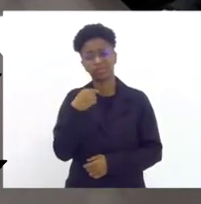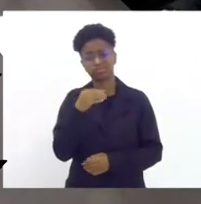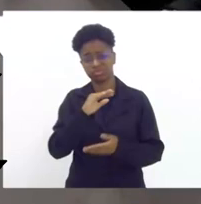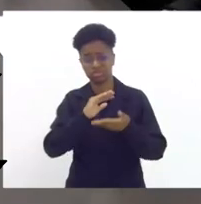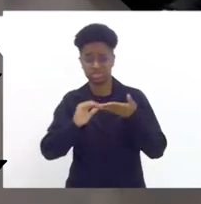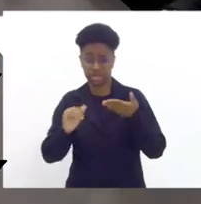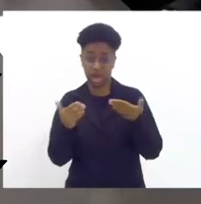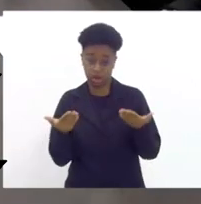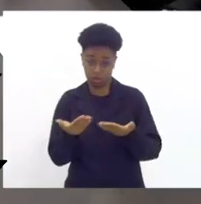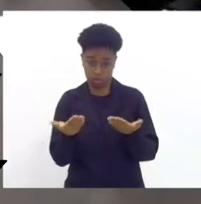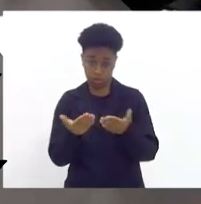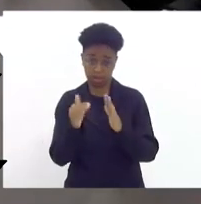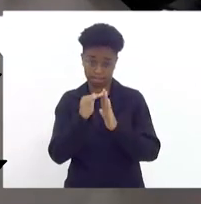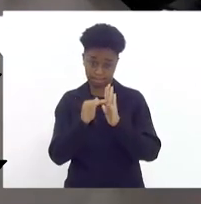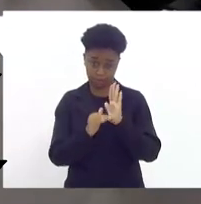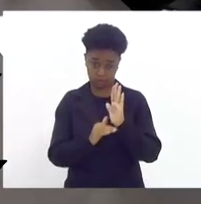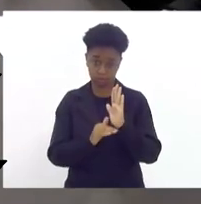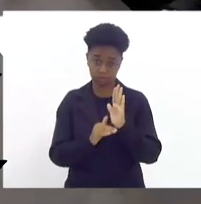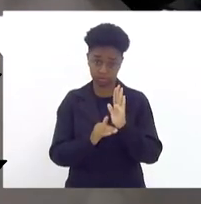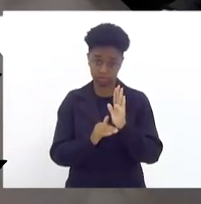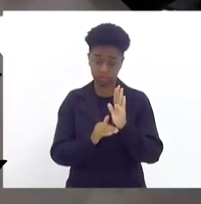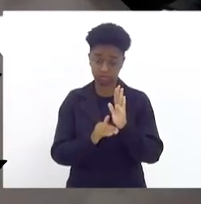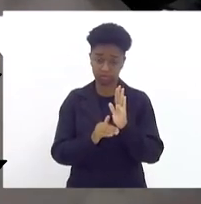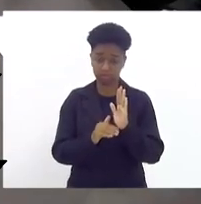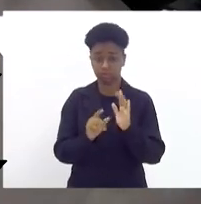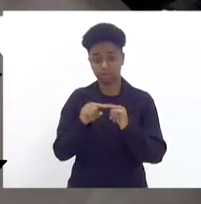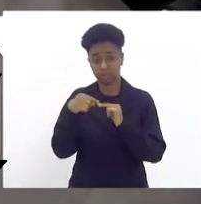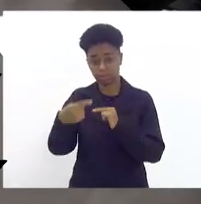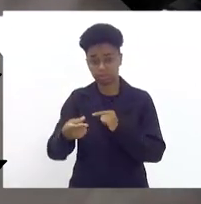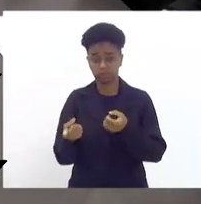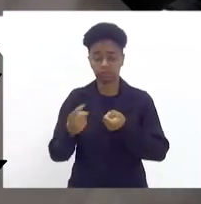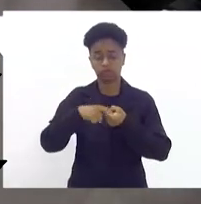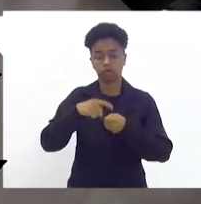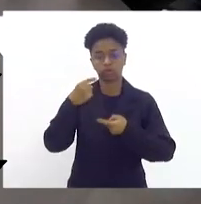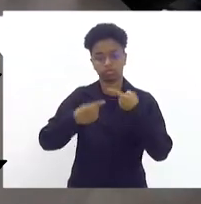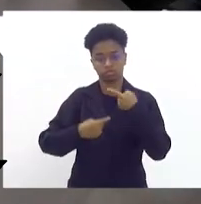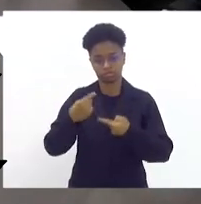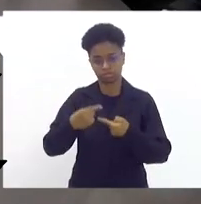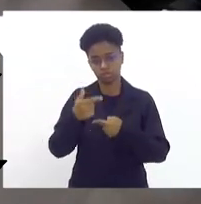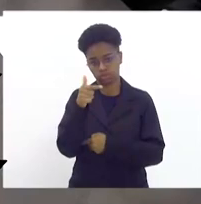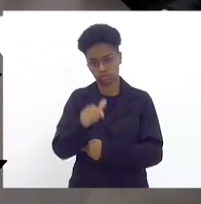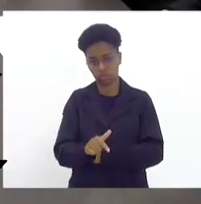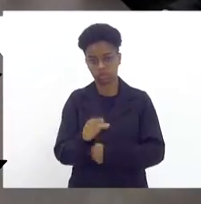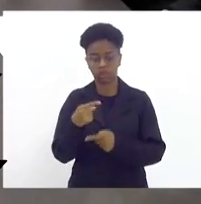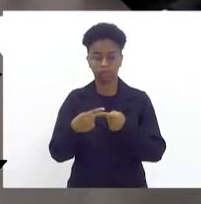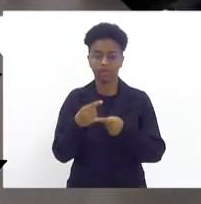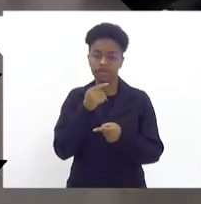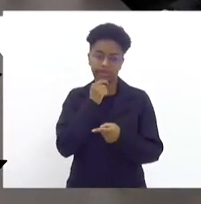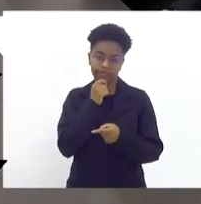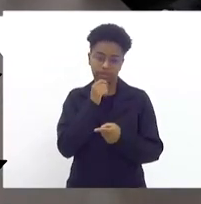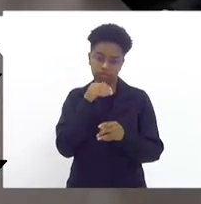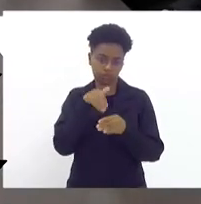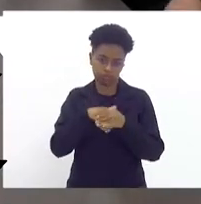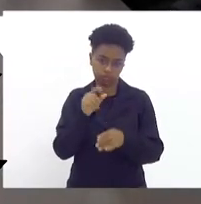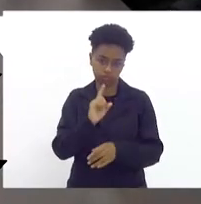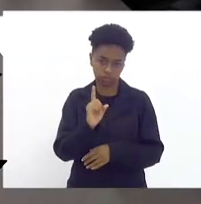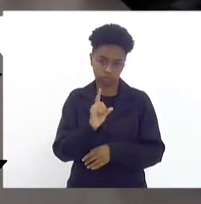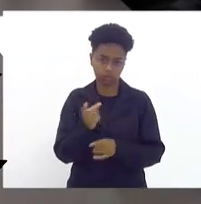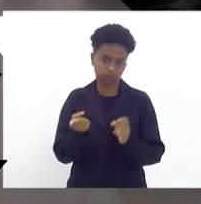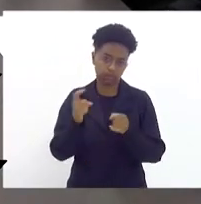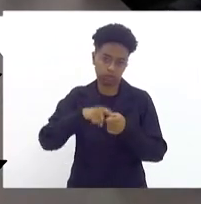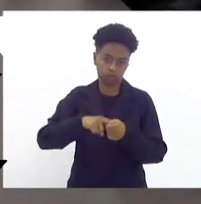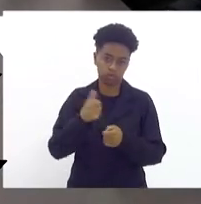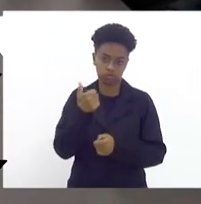retirar momentaneamente de pauta, tá bom, passar os demais, e depois a gente retoma. A gente não votou ainda, a gente retoma o 18.